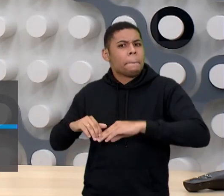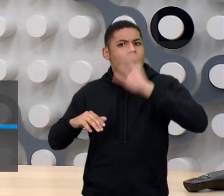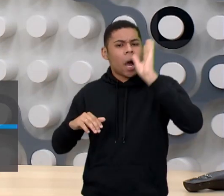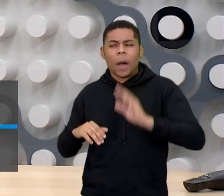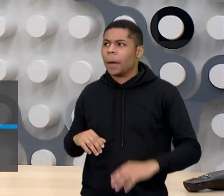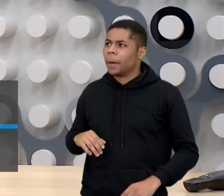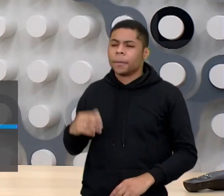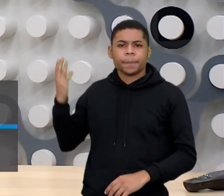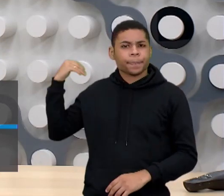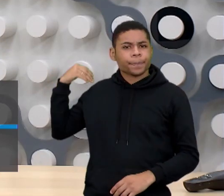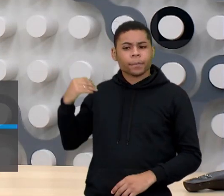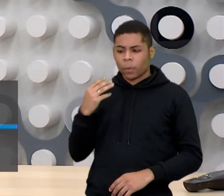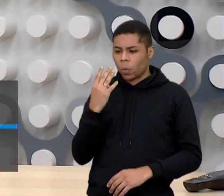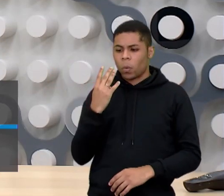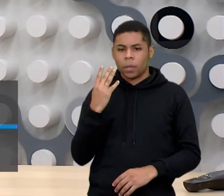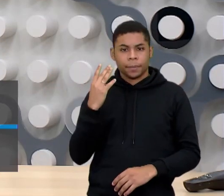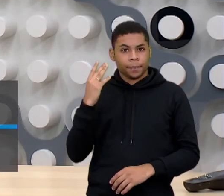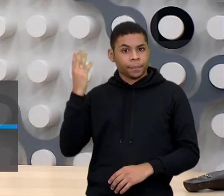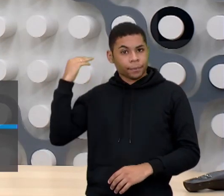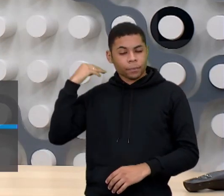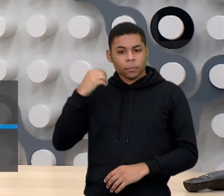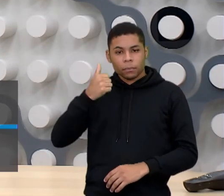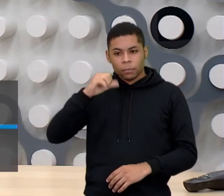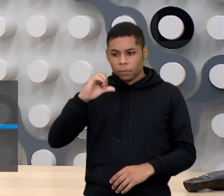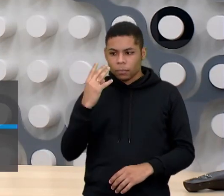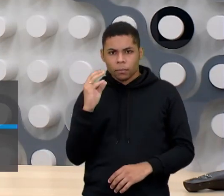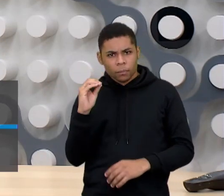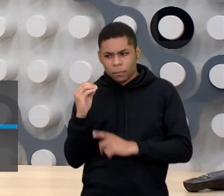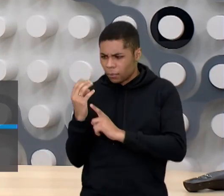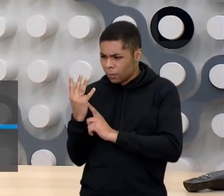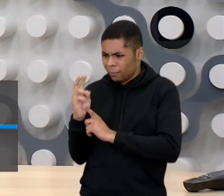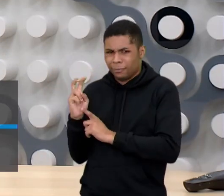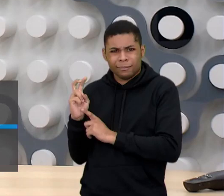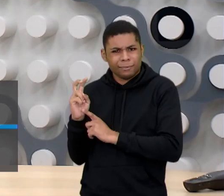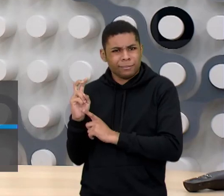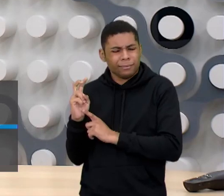de 45 anos e meio a expectativa de vida do brasileiro para